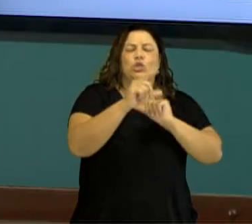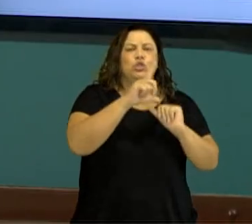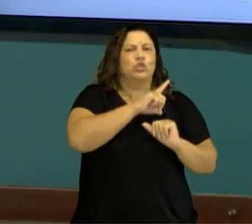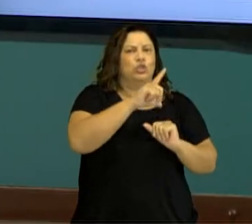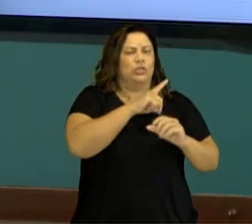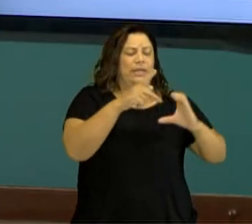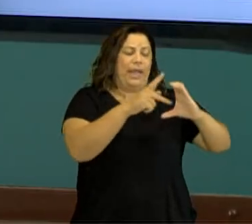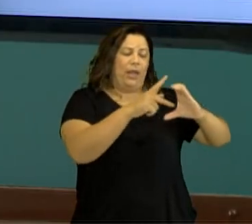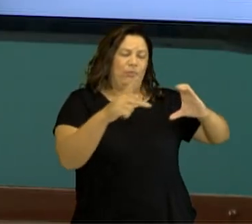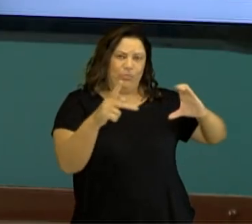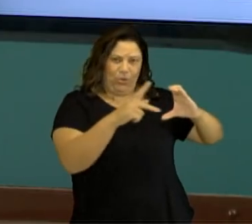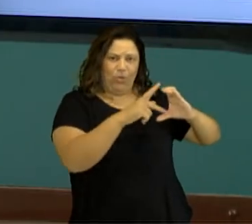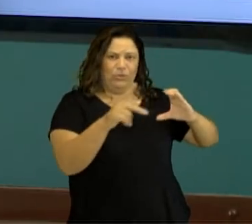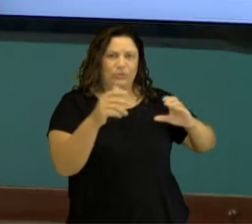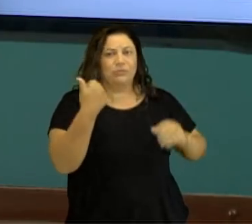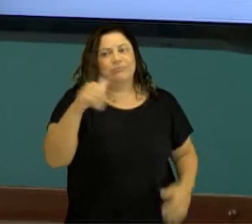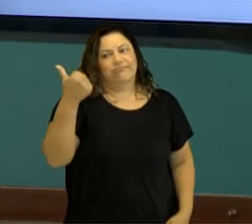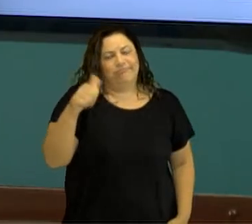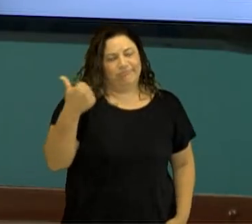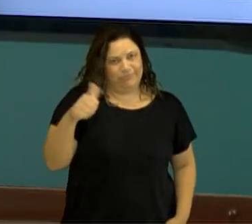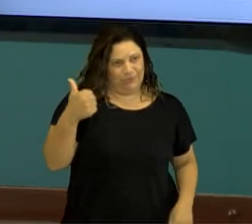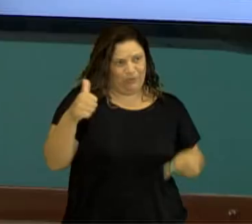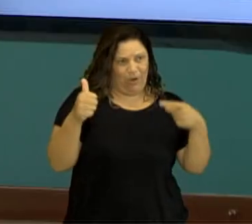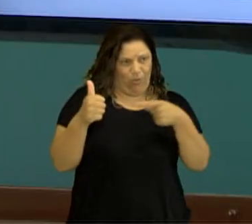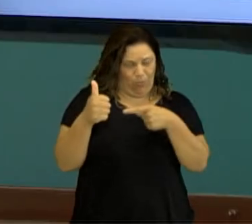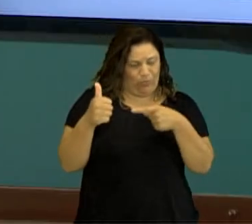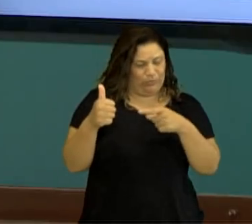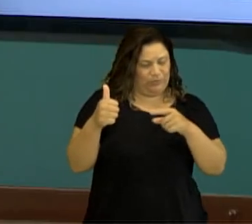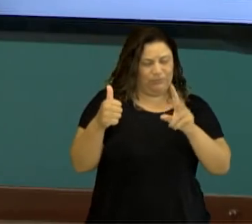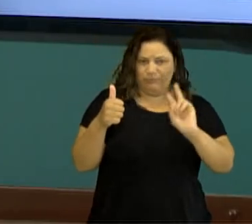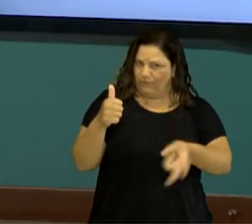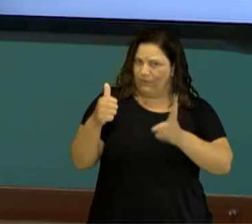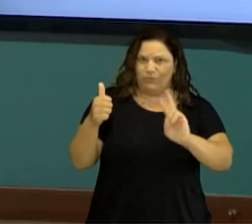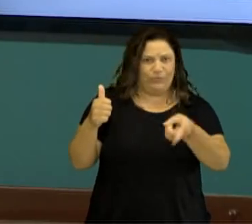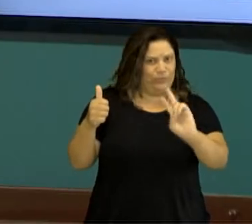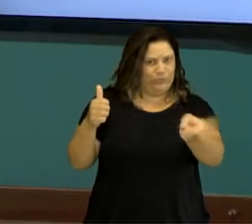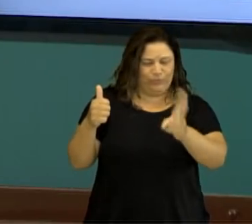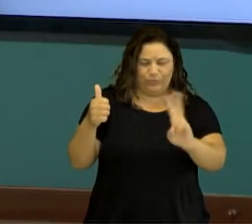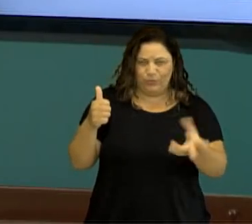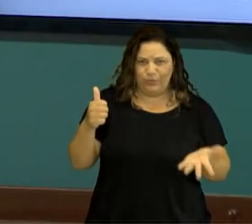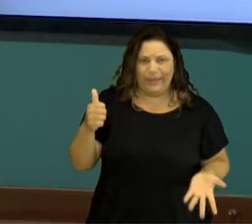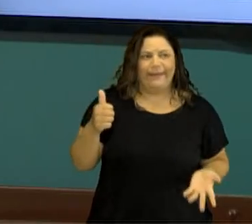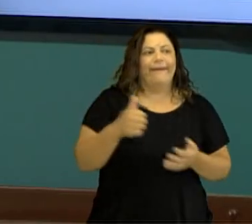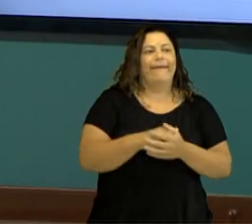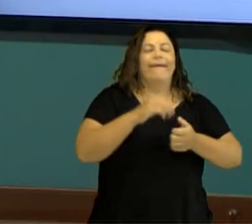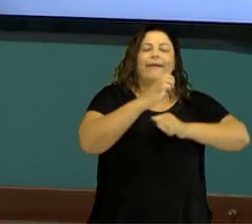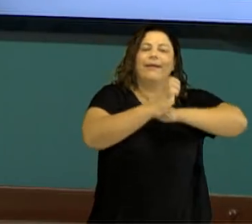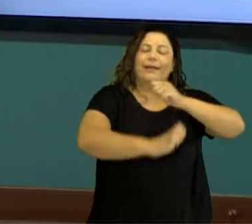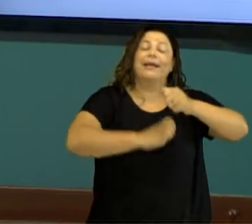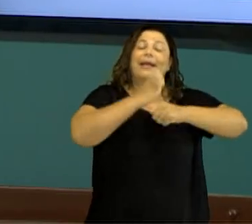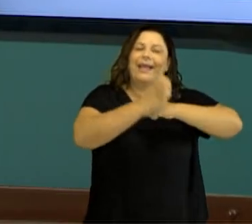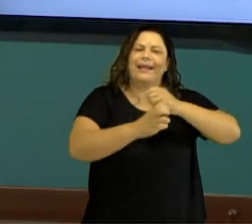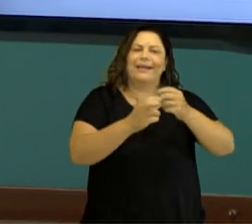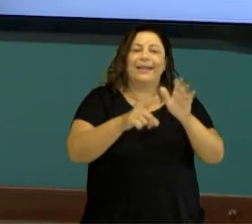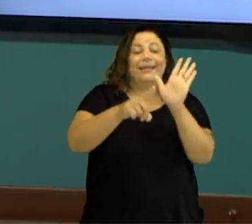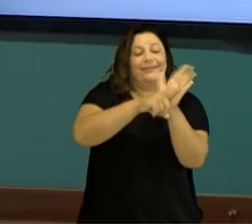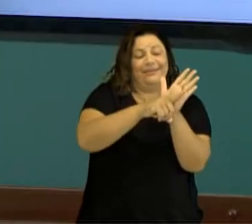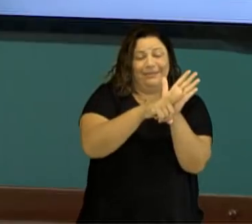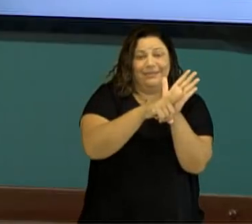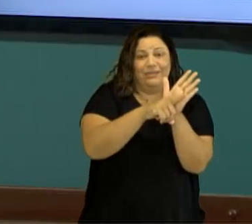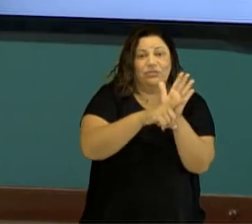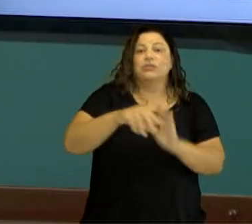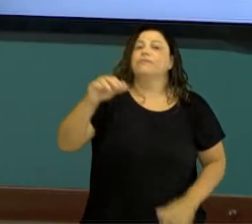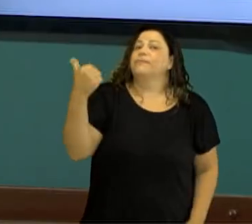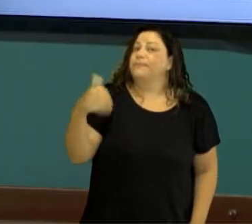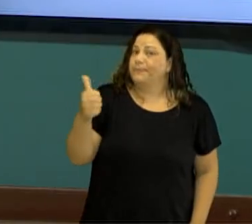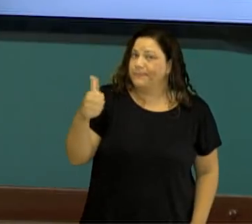prótons igual a 11, que ainda tem, lá não se mexe. E elétrons, carga negativa, também era